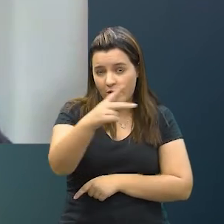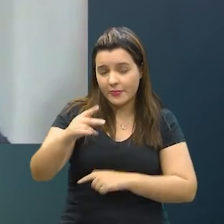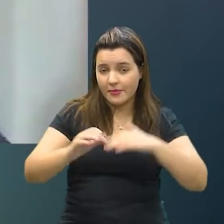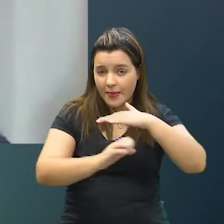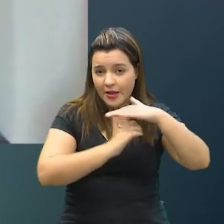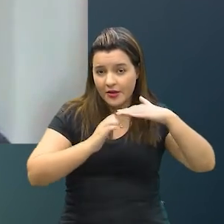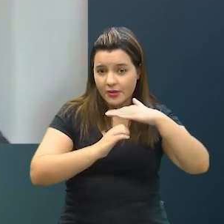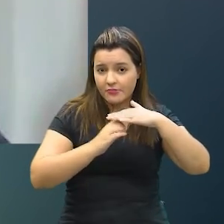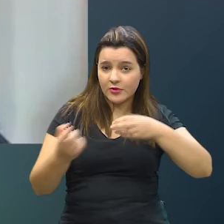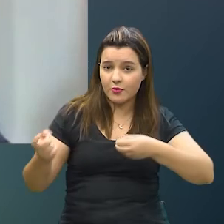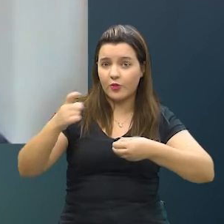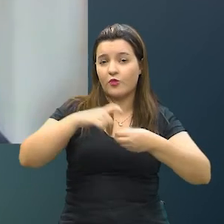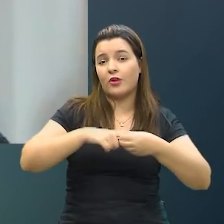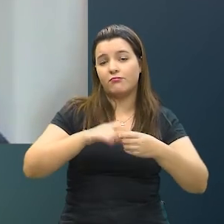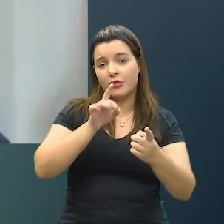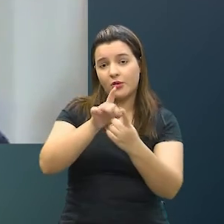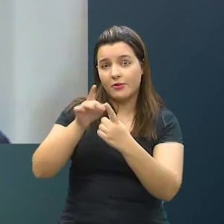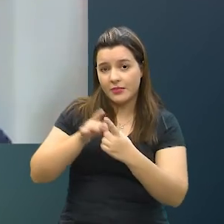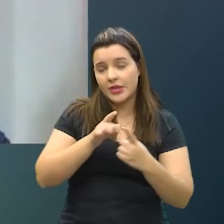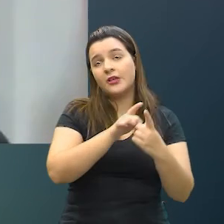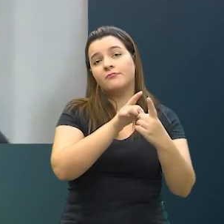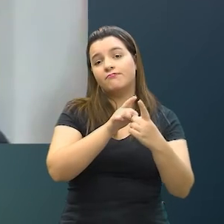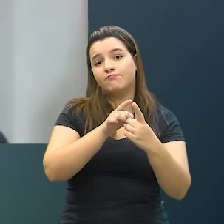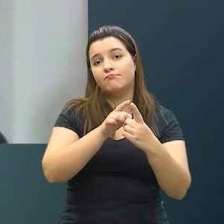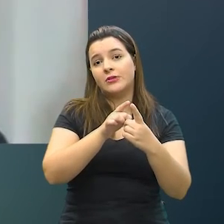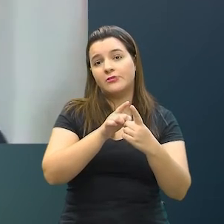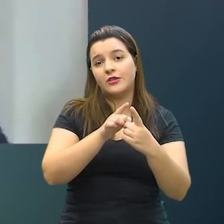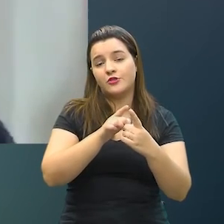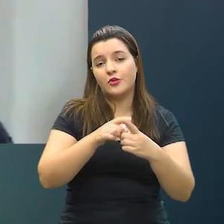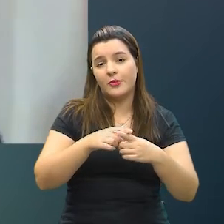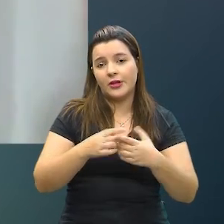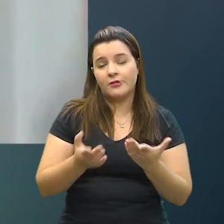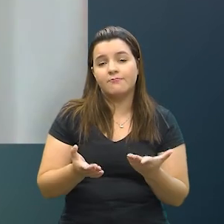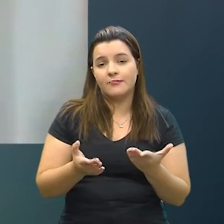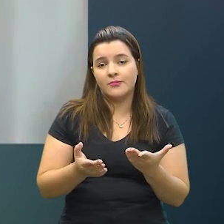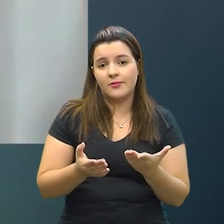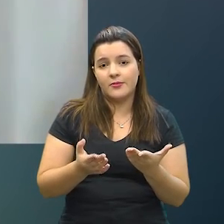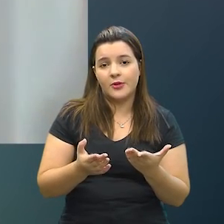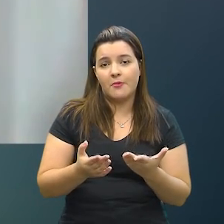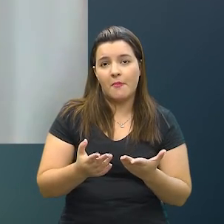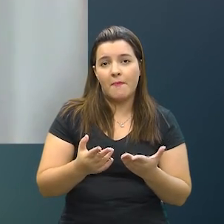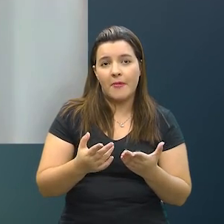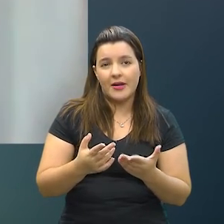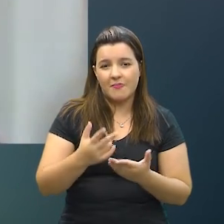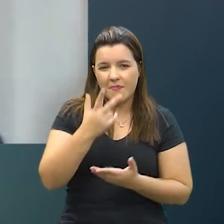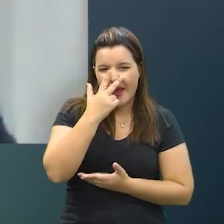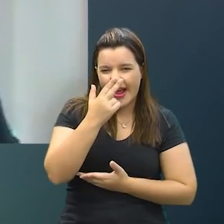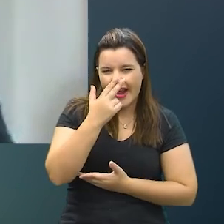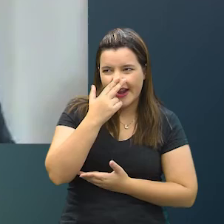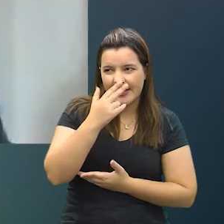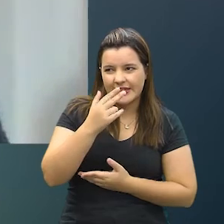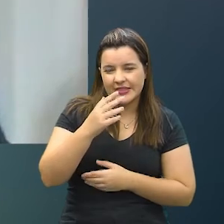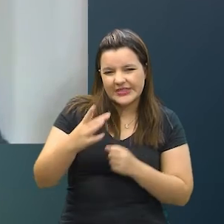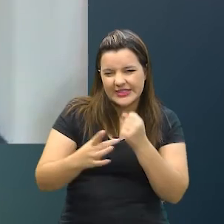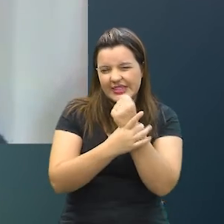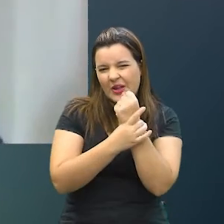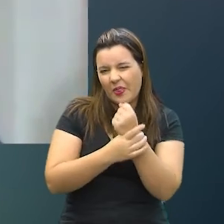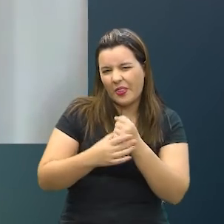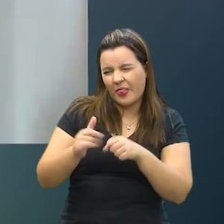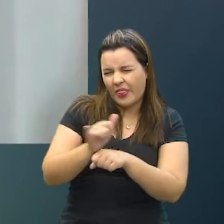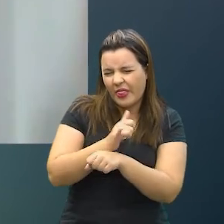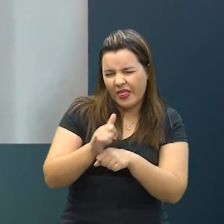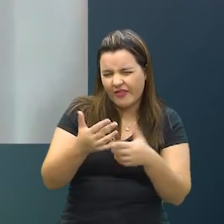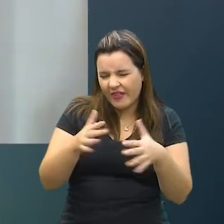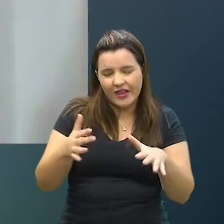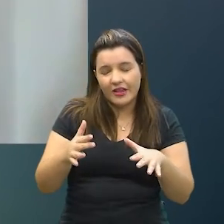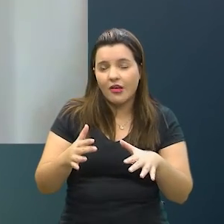nessa retomada de atendimento digital, a você realmente, assim, não só parecer seguro, mas ser realmente seguro, né?